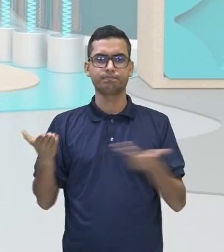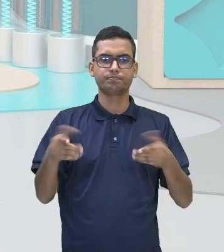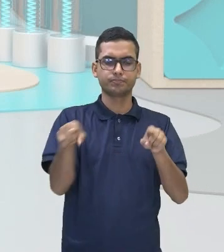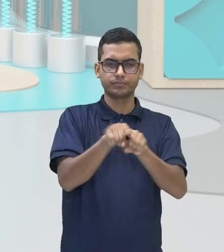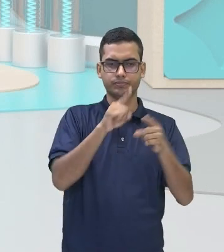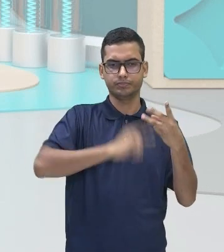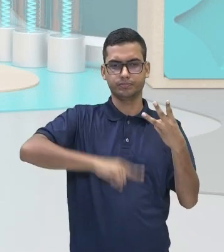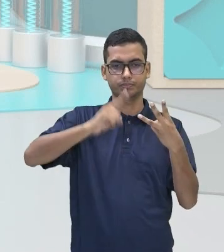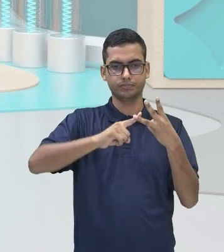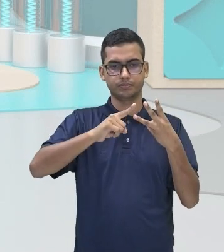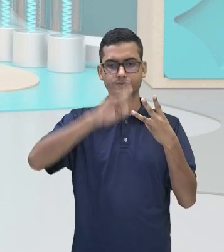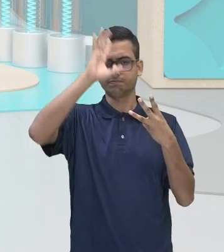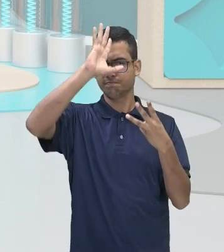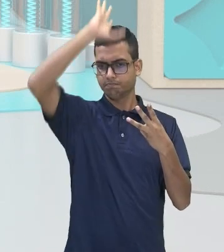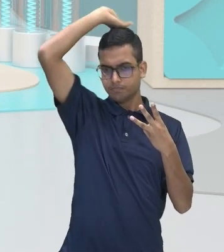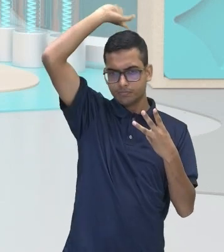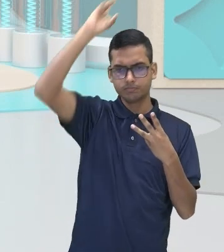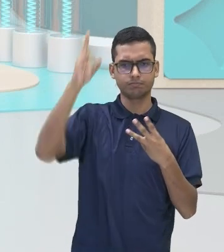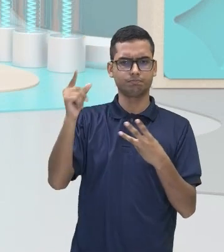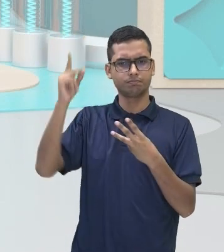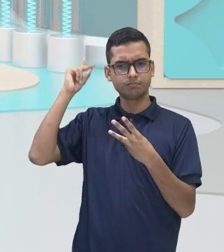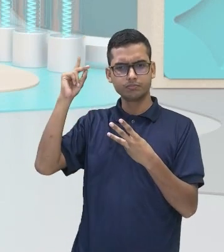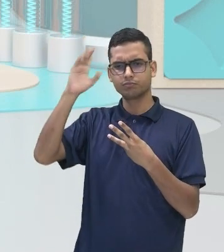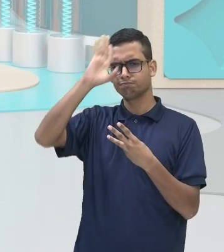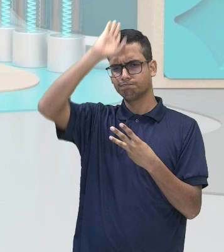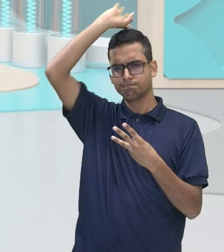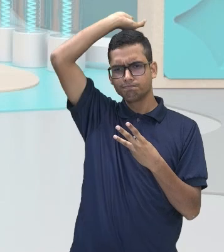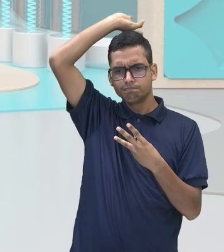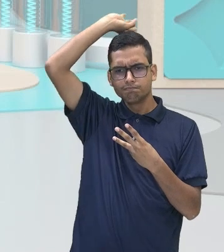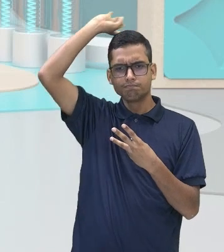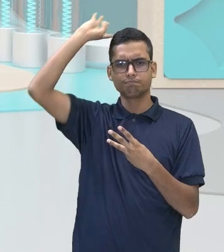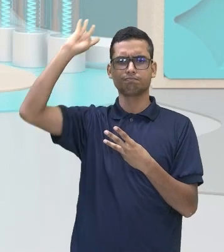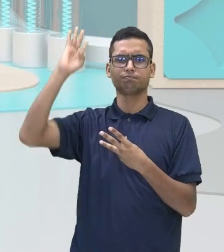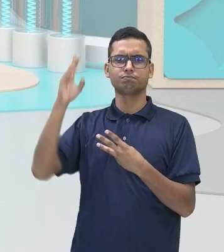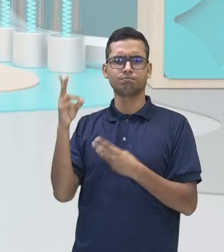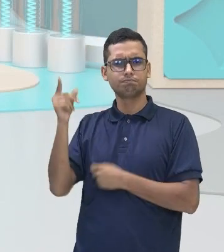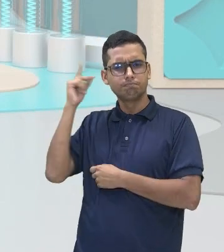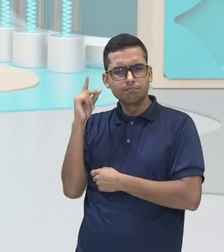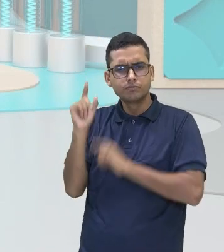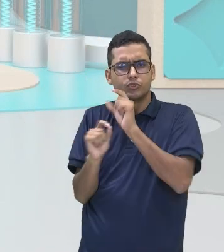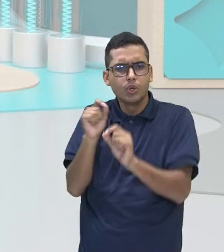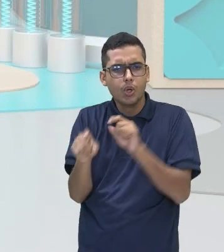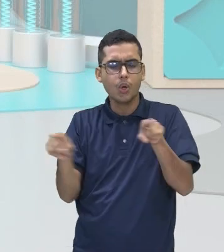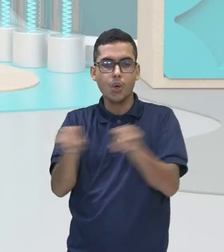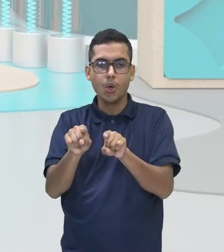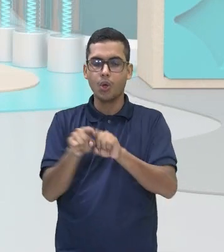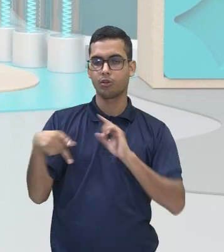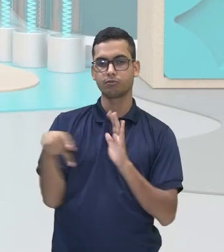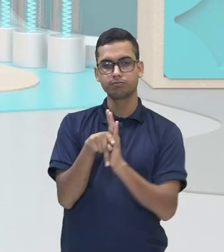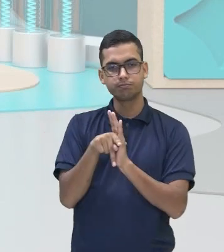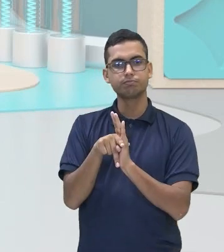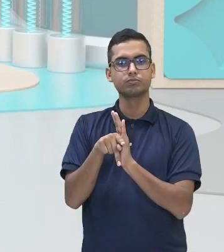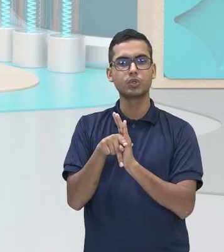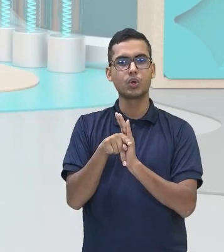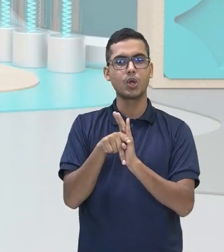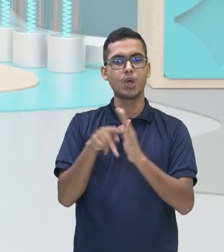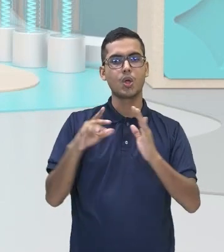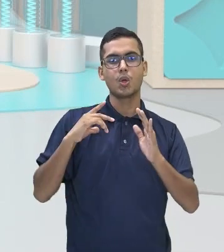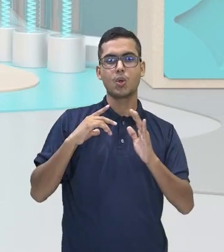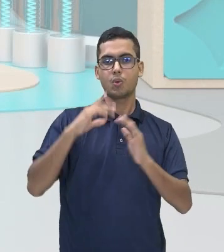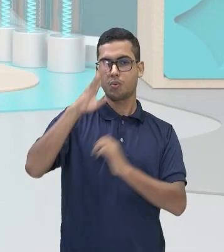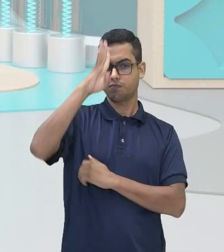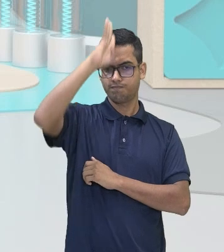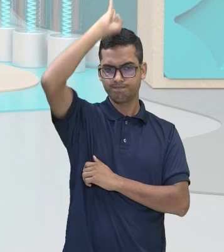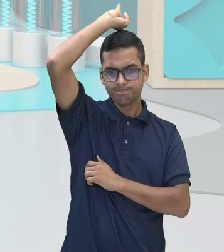gregos, os romanos eles já usavam a dança para os espetáculos públicos, para os teatros, as festas privadas. A gente já consegue